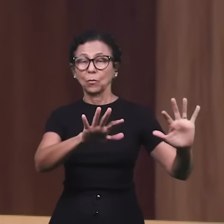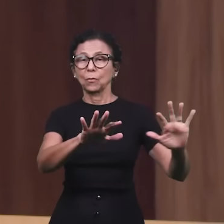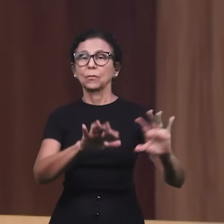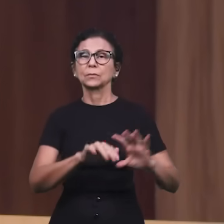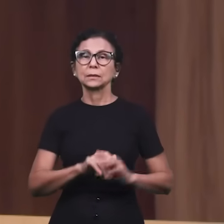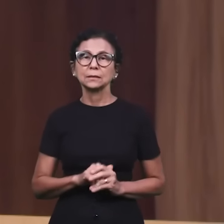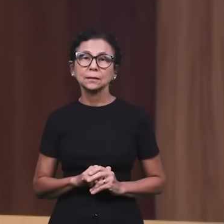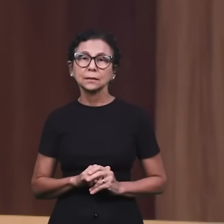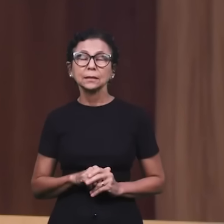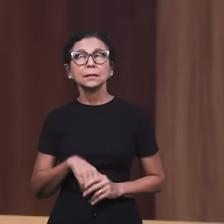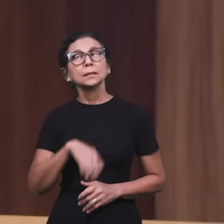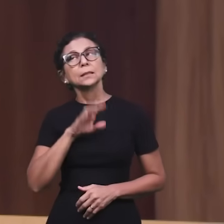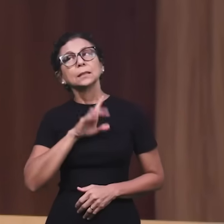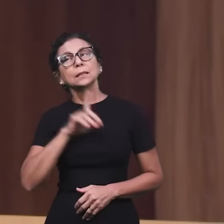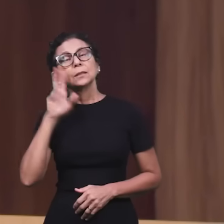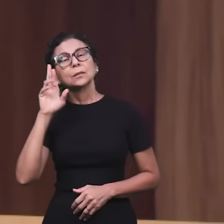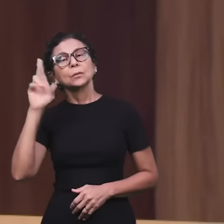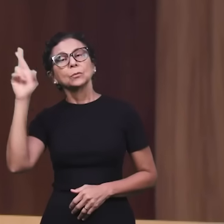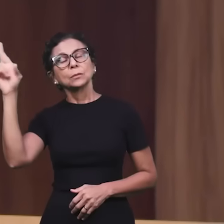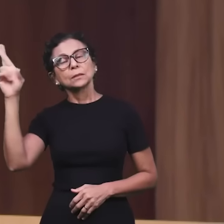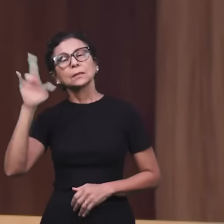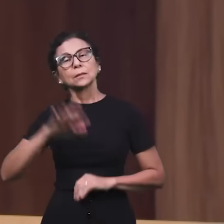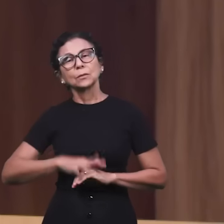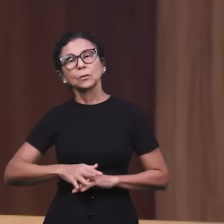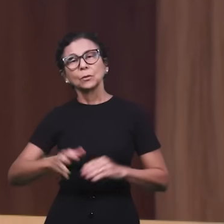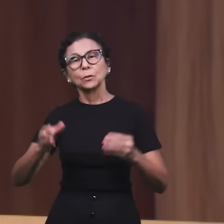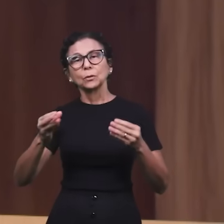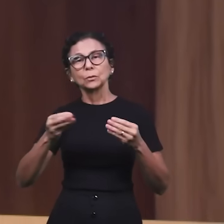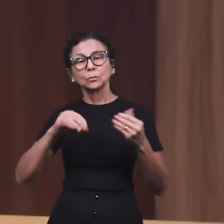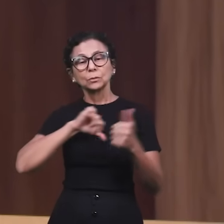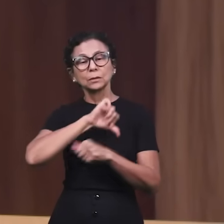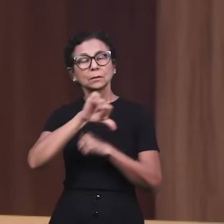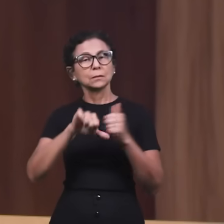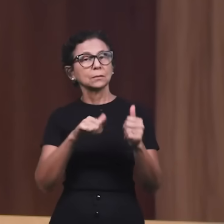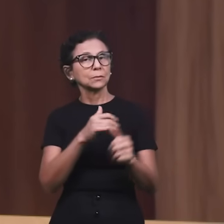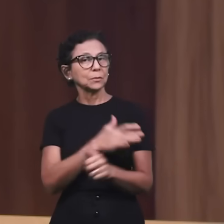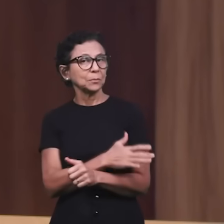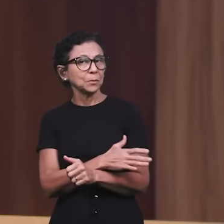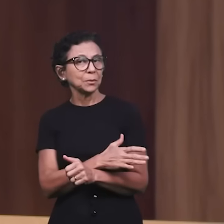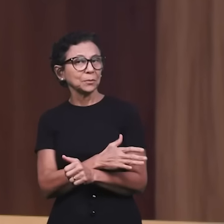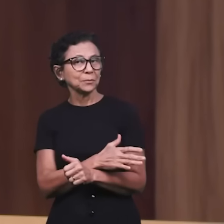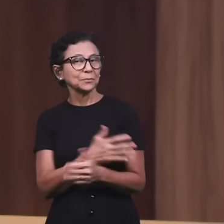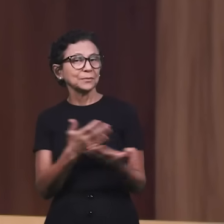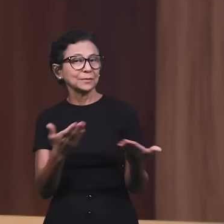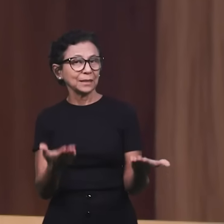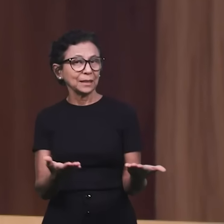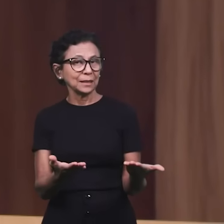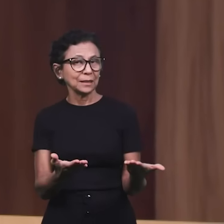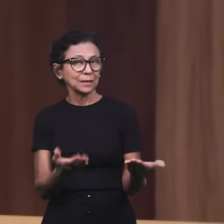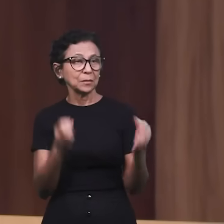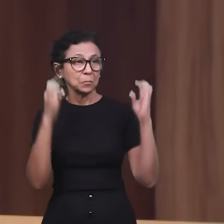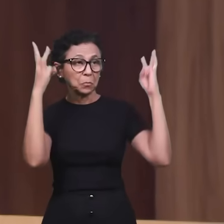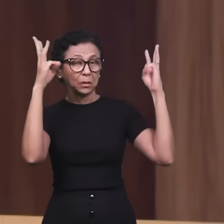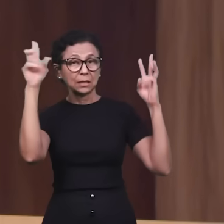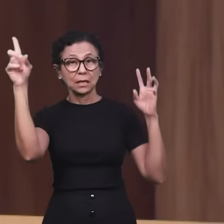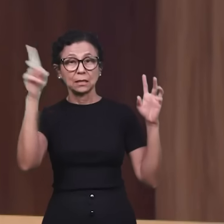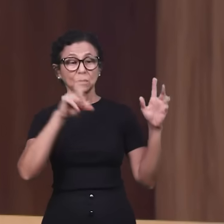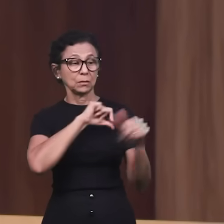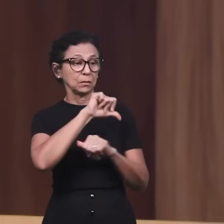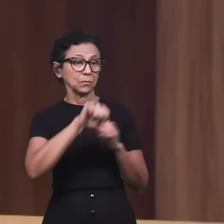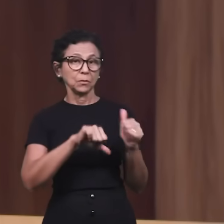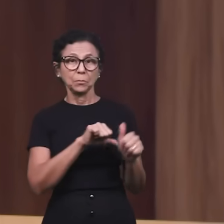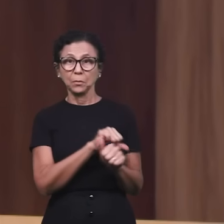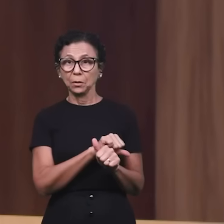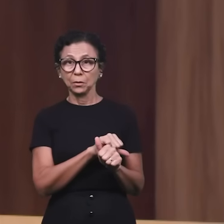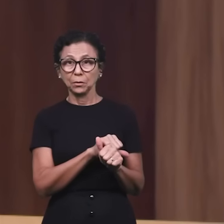É o Deus que nos deu o seu Maravilha. Espírito. E aquele que transformou Moisés pode nos transformar. Amém. E é um dos grandes